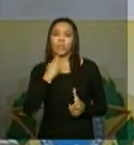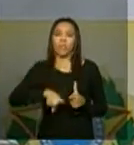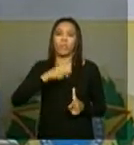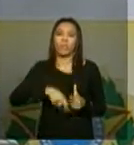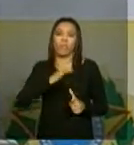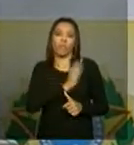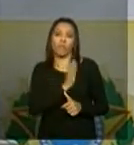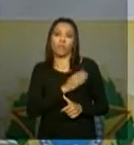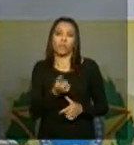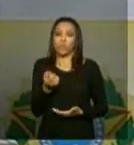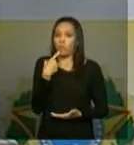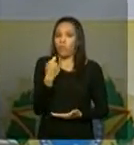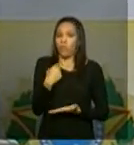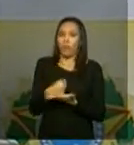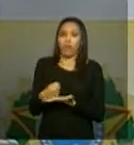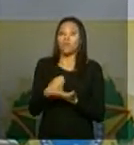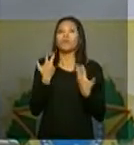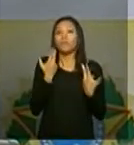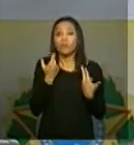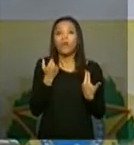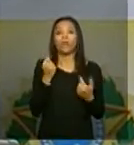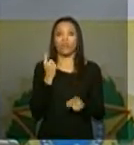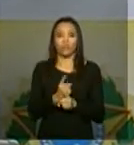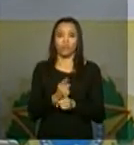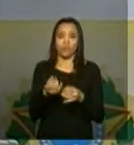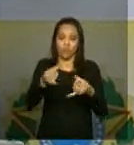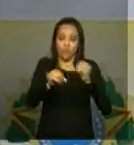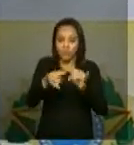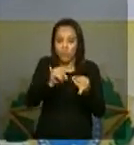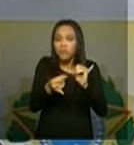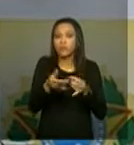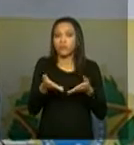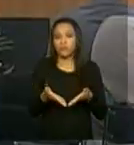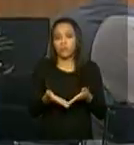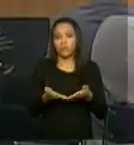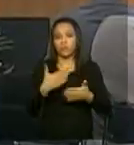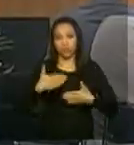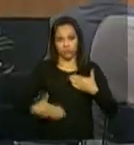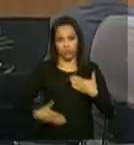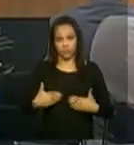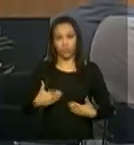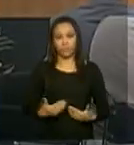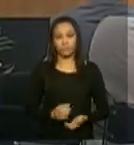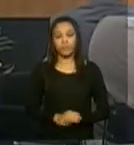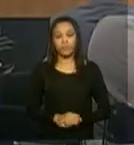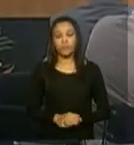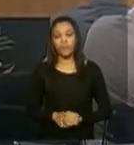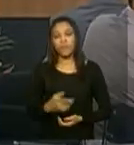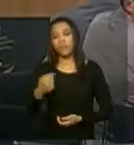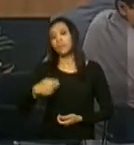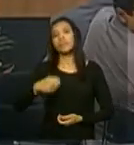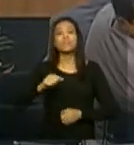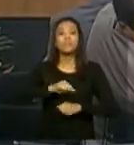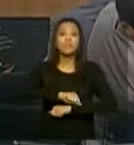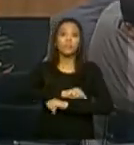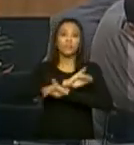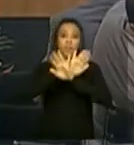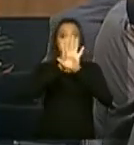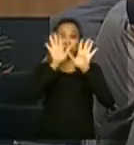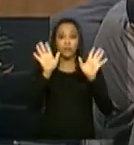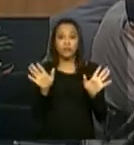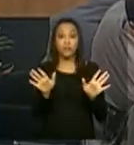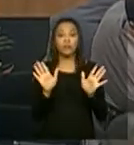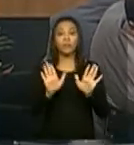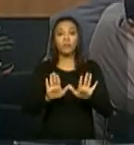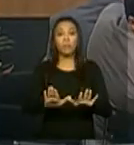que foi dito correr correto de se esclarecer nesse momento é bastante importante a senhora me desculpe mas a gente